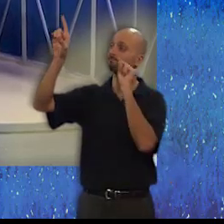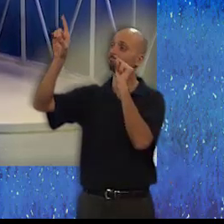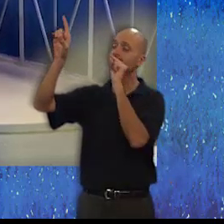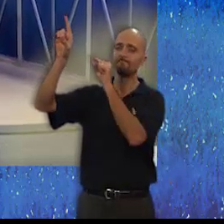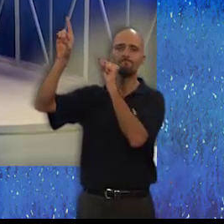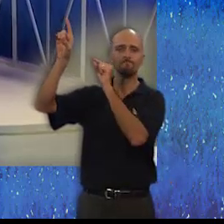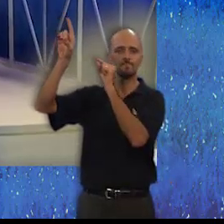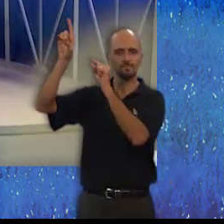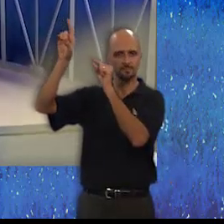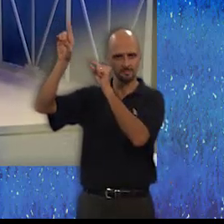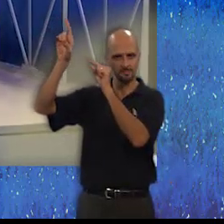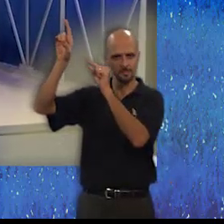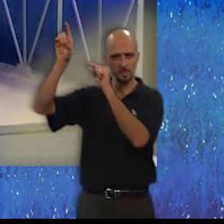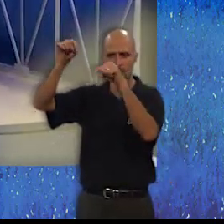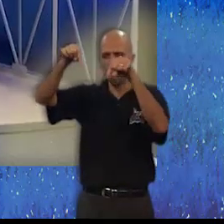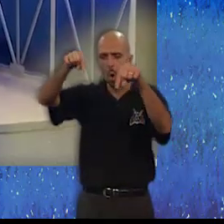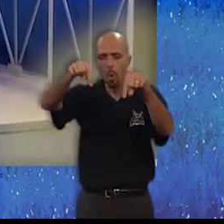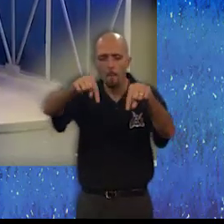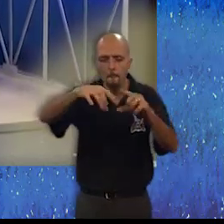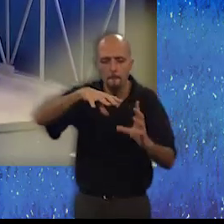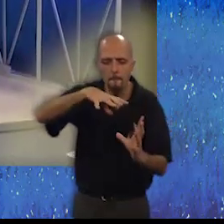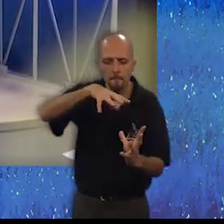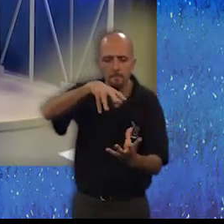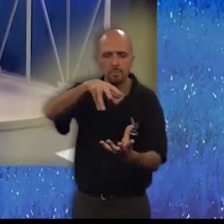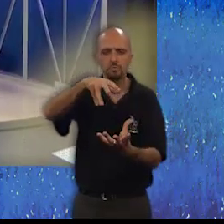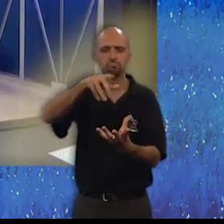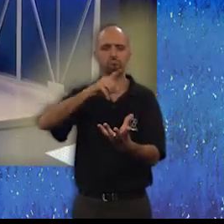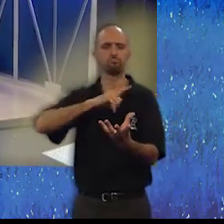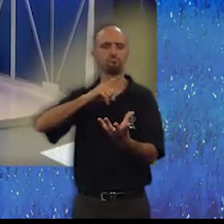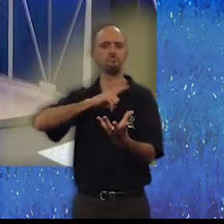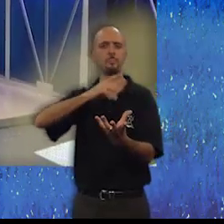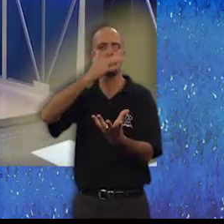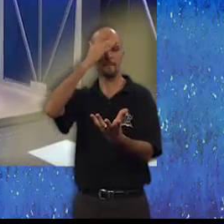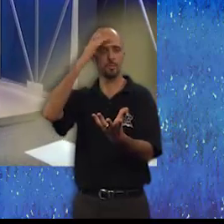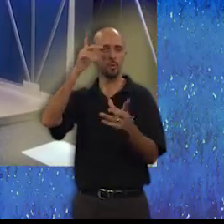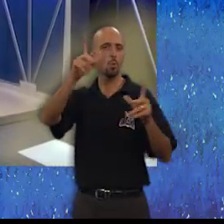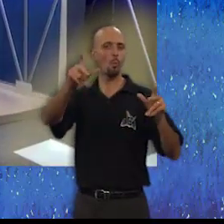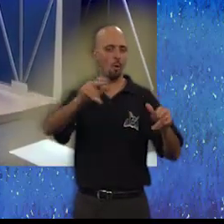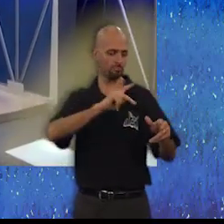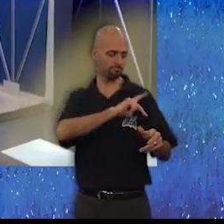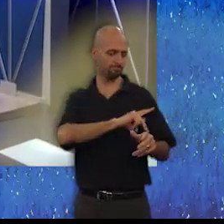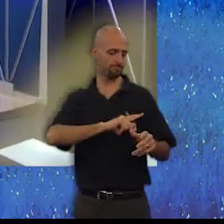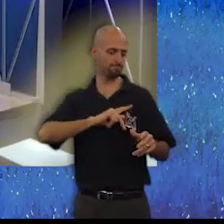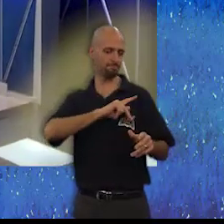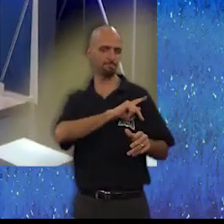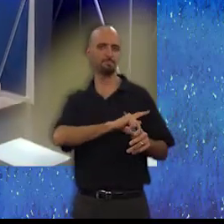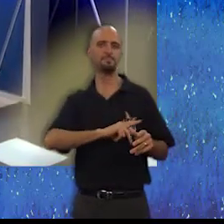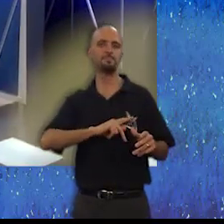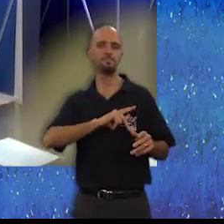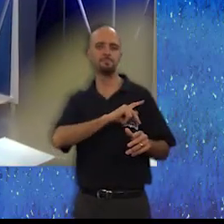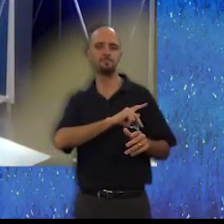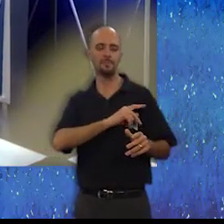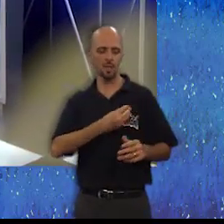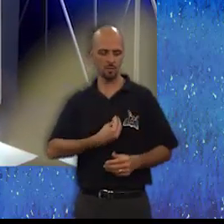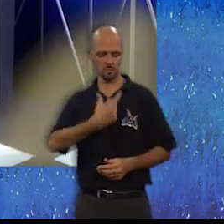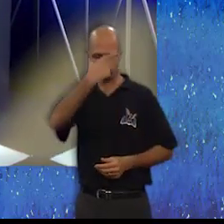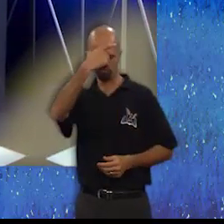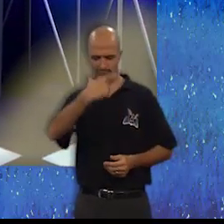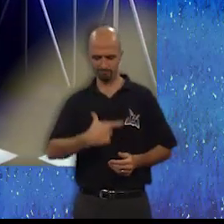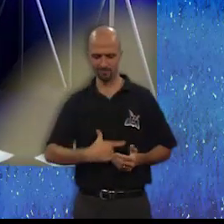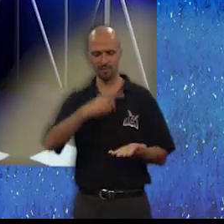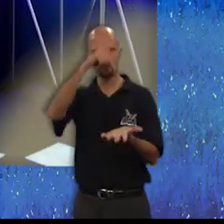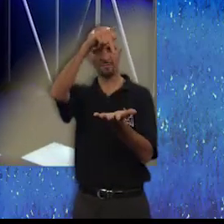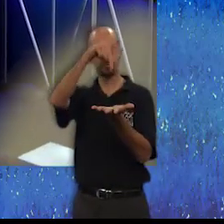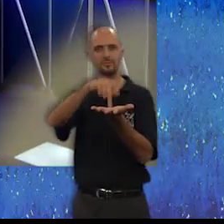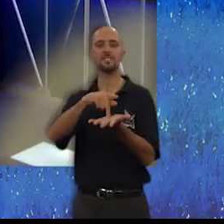Deus tem nessa terra muitas pessoas como Saulo. Deus tem nessa terra muitas pessoas sinceras como Paulo. E